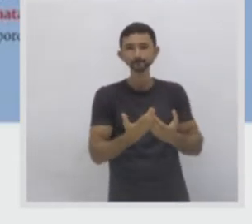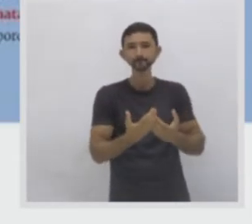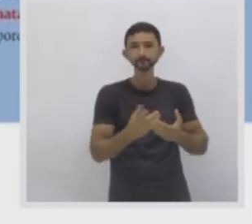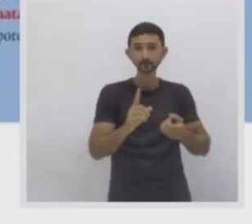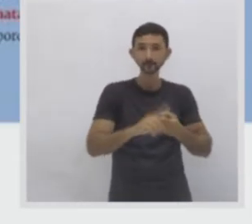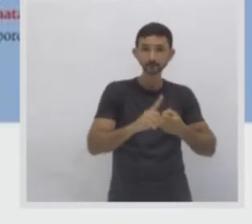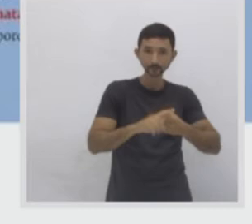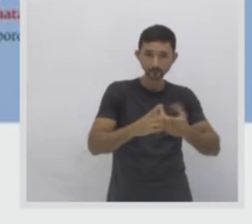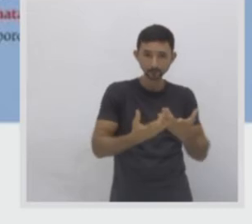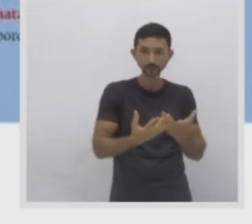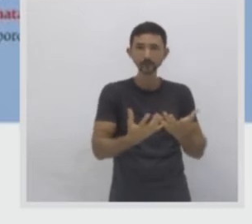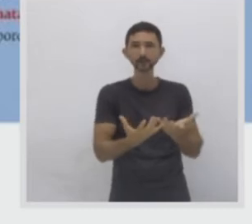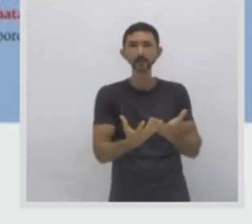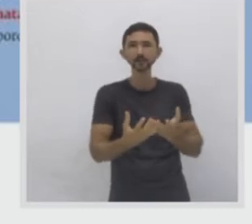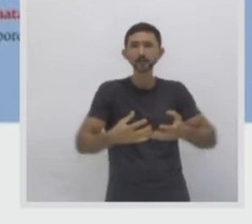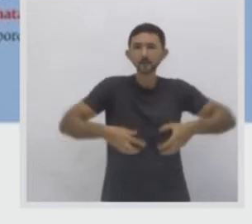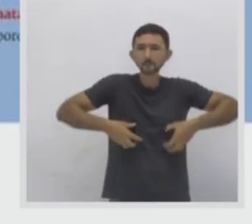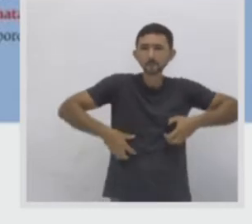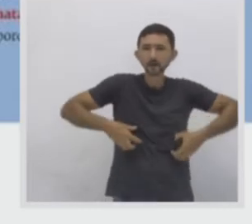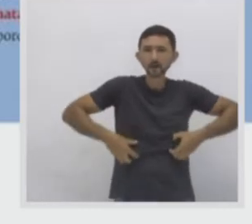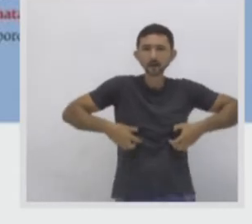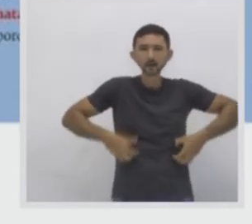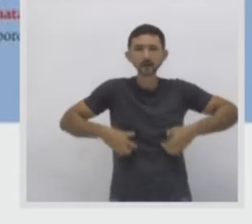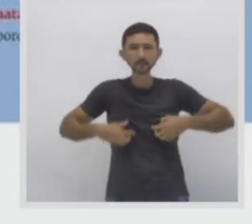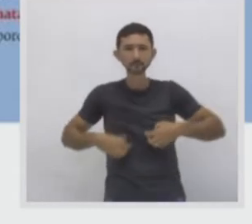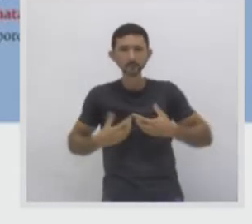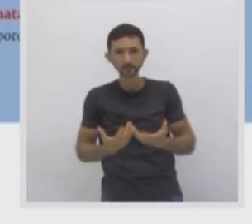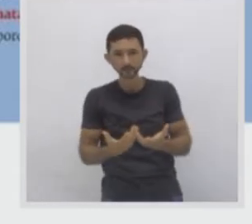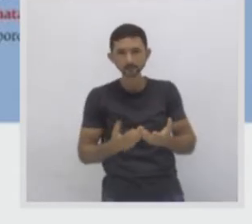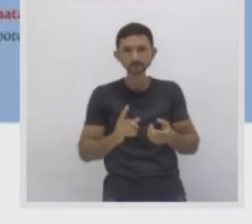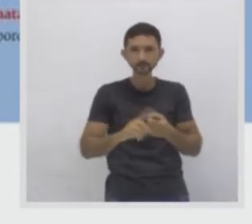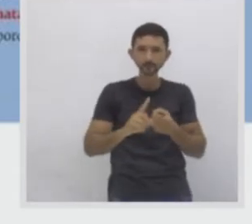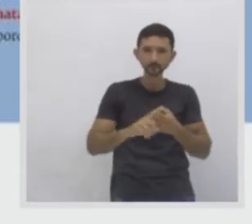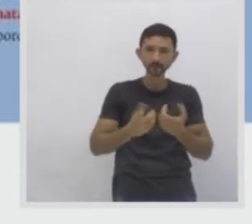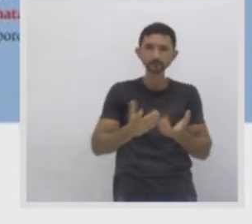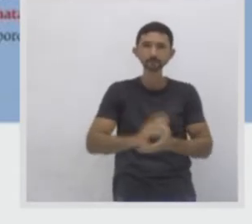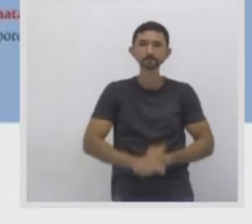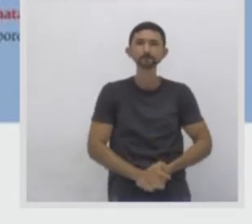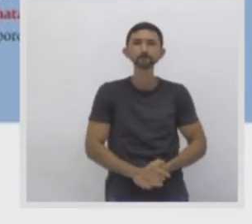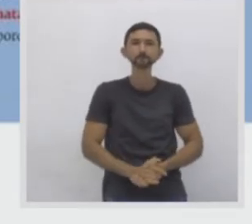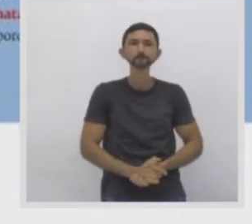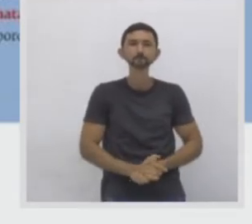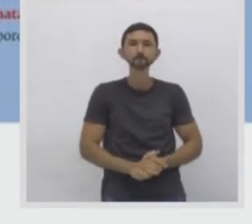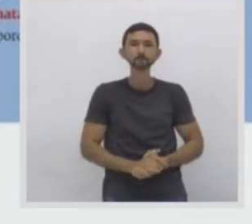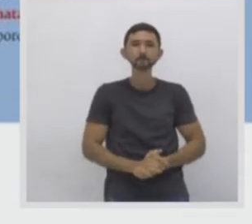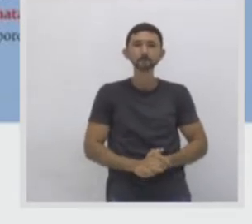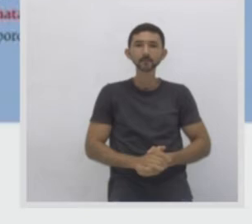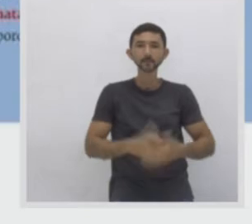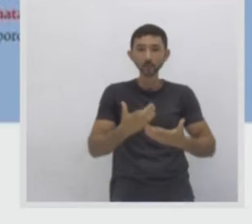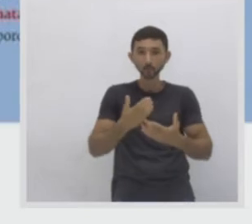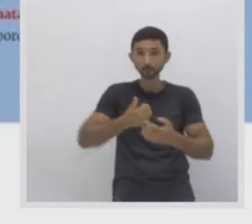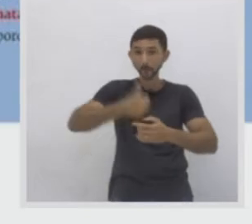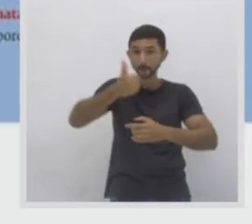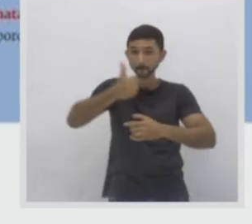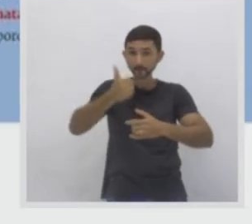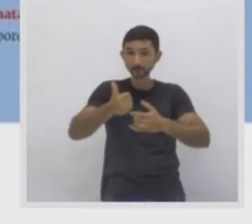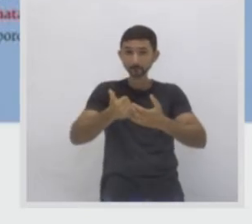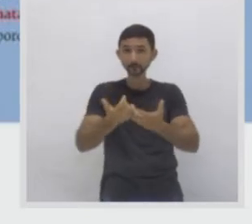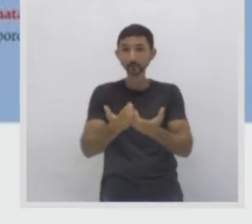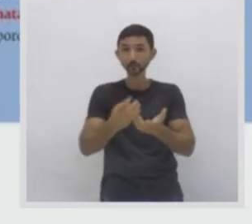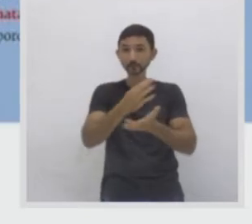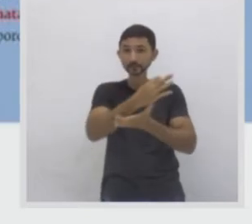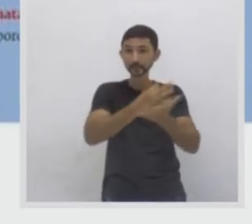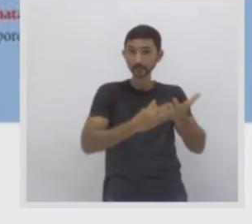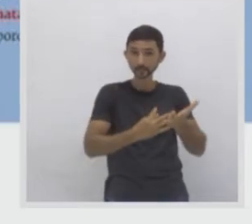boatos sobre que o macaco transmitia a febre amarela. Então, esse é o contexto de produção desse primeiro anúncio. Macaco no